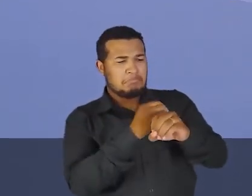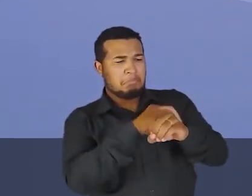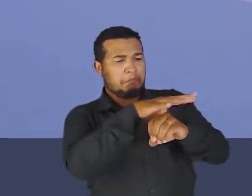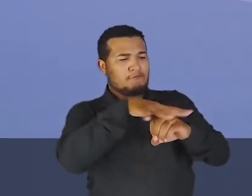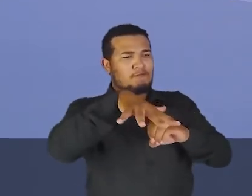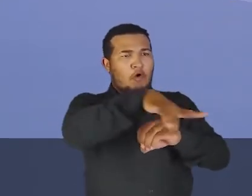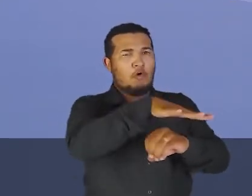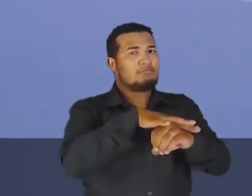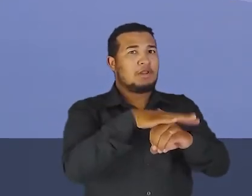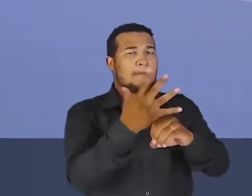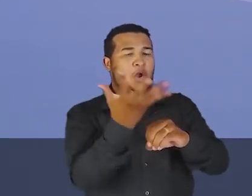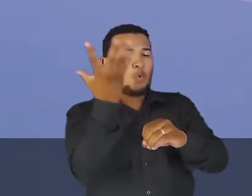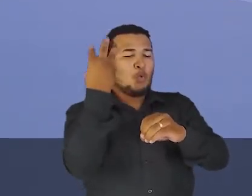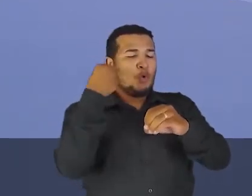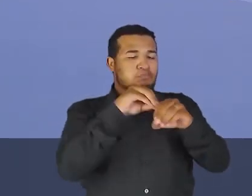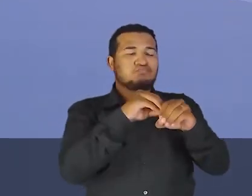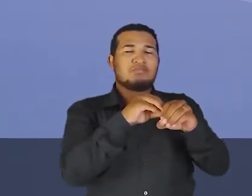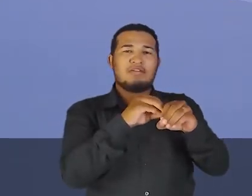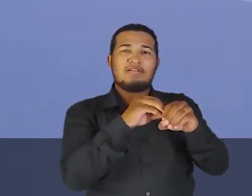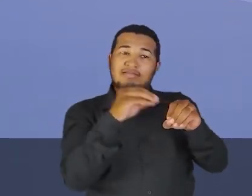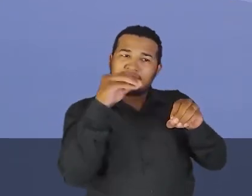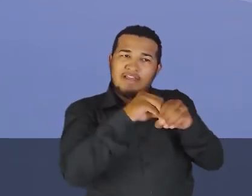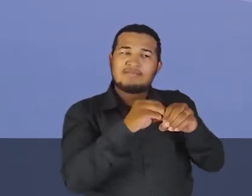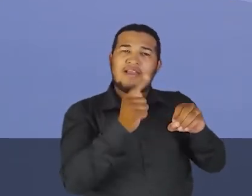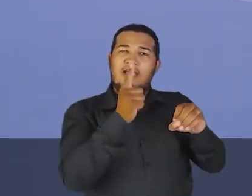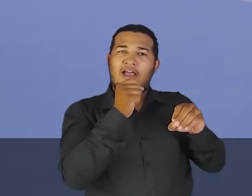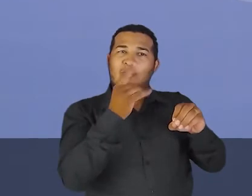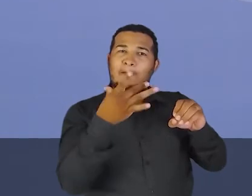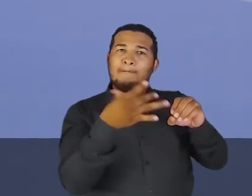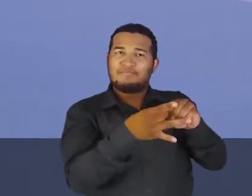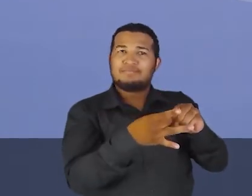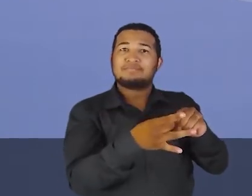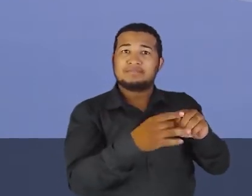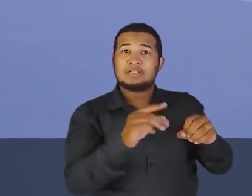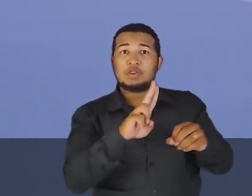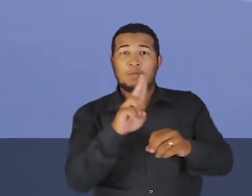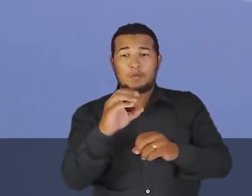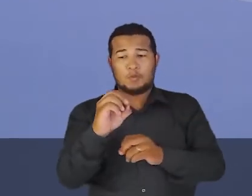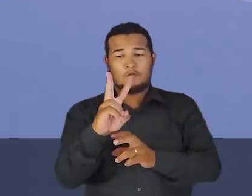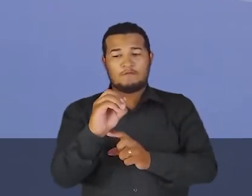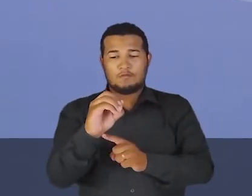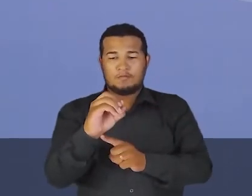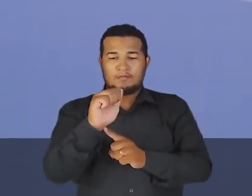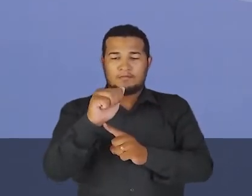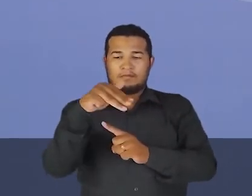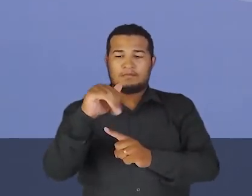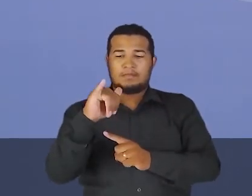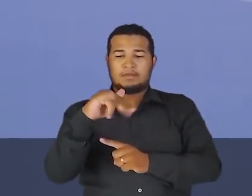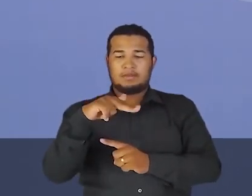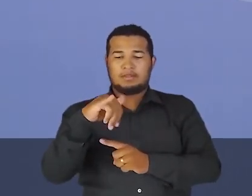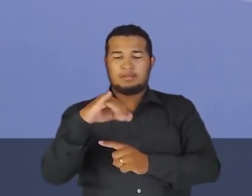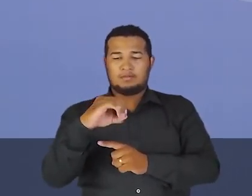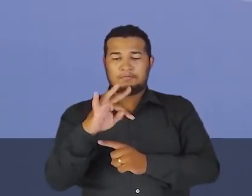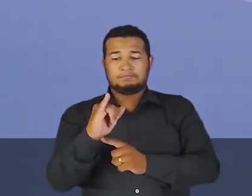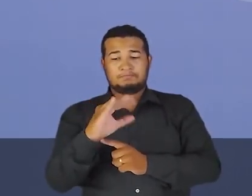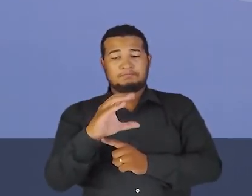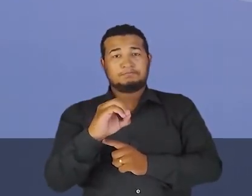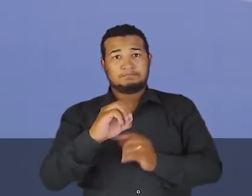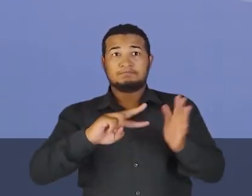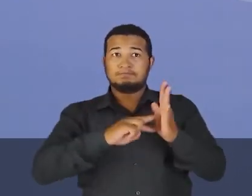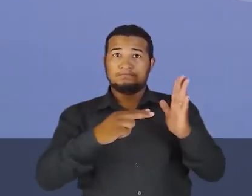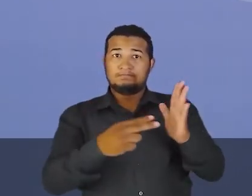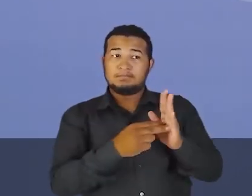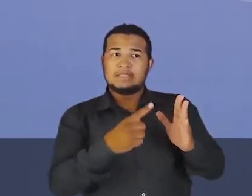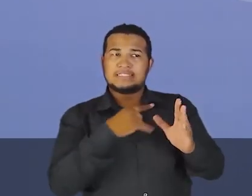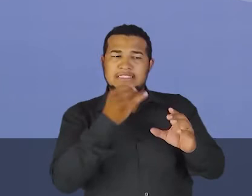Então, ele levou, né, colocou esse ovo, que é chamado de ovo amniótico, é um ovo cheio de água. Então, o réptil, ao